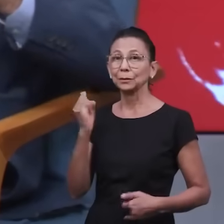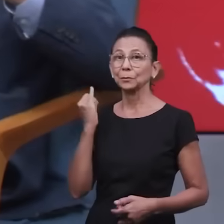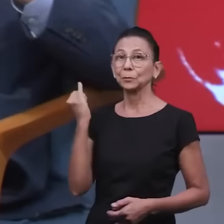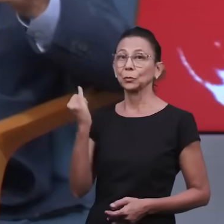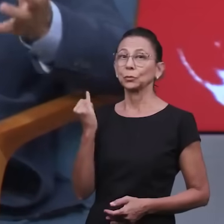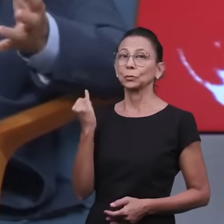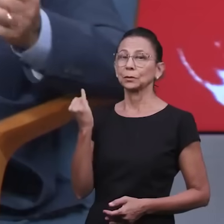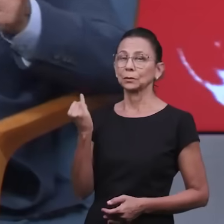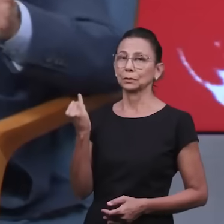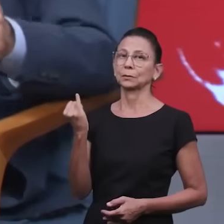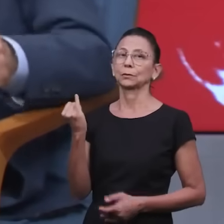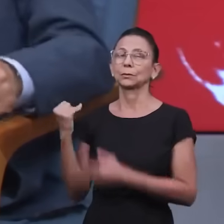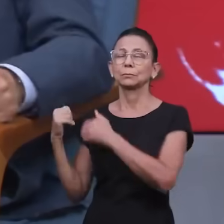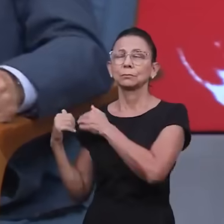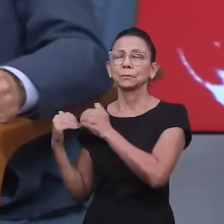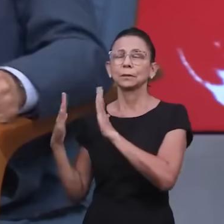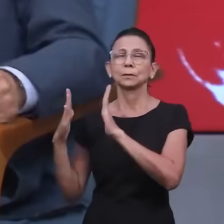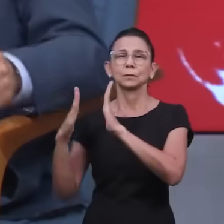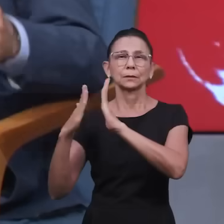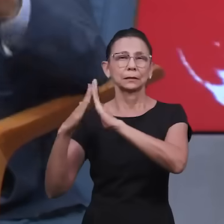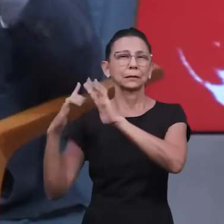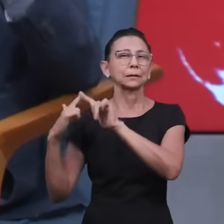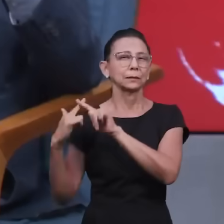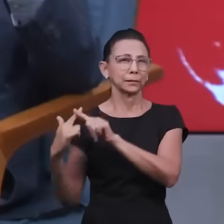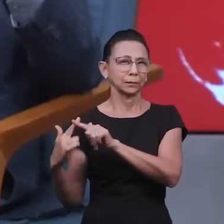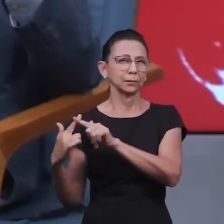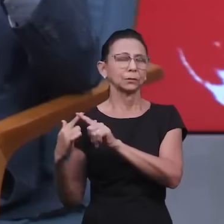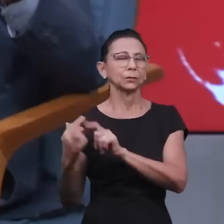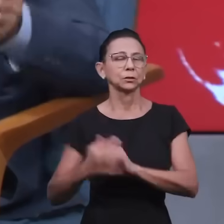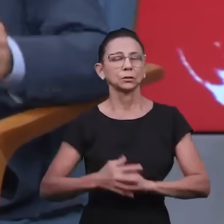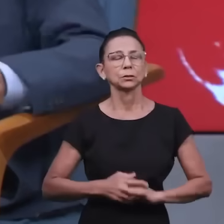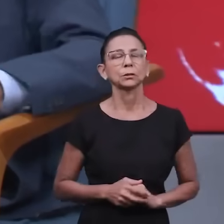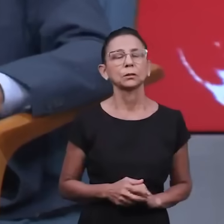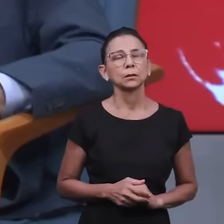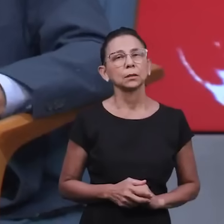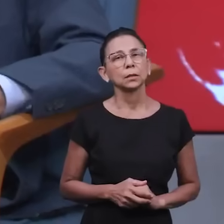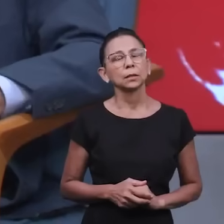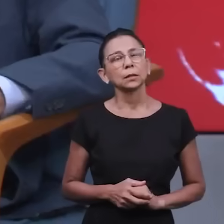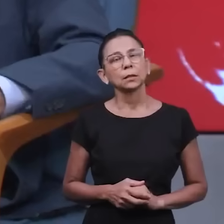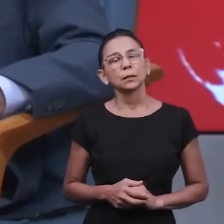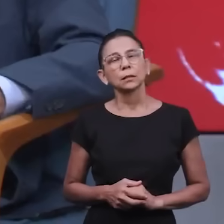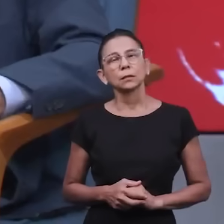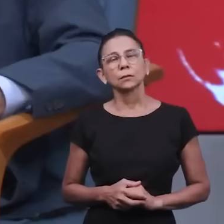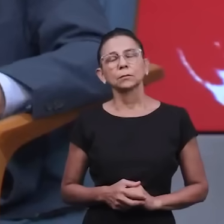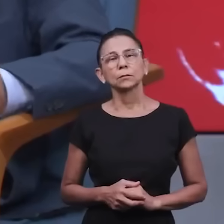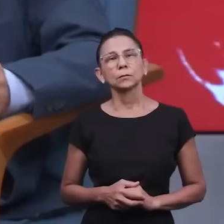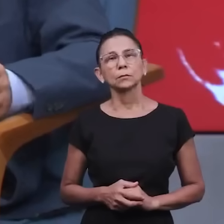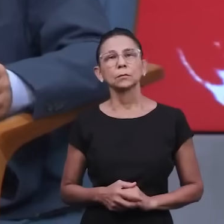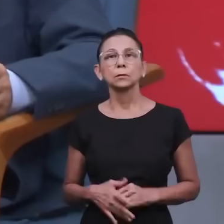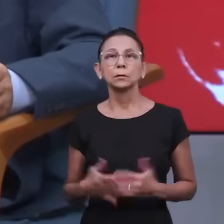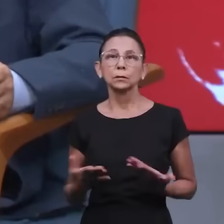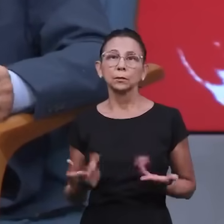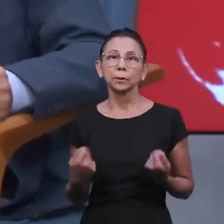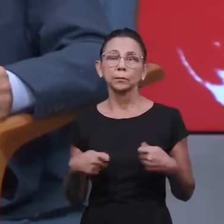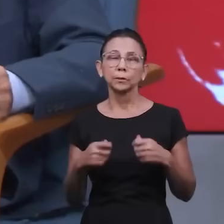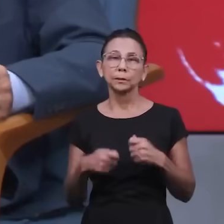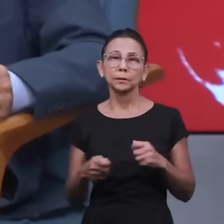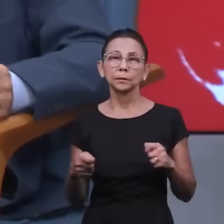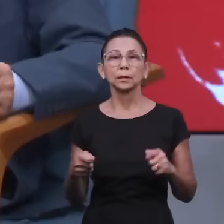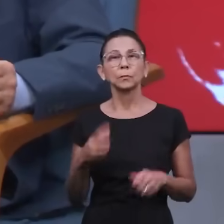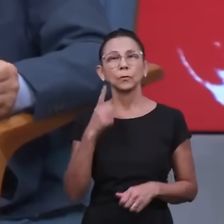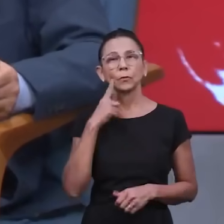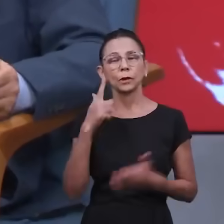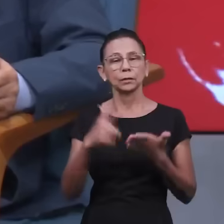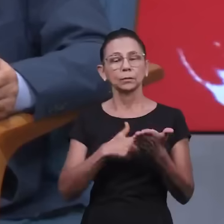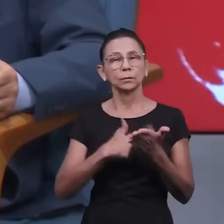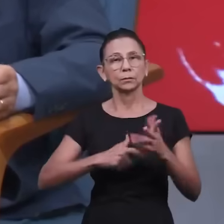foi importante no início da igreja. Para falar do início da igreja, nós temos que falar